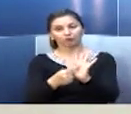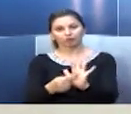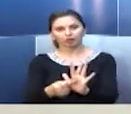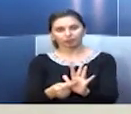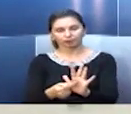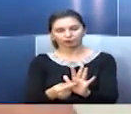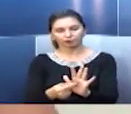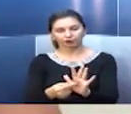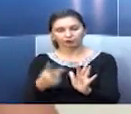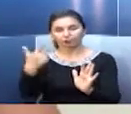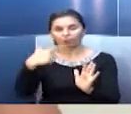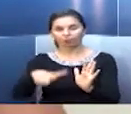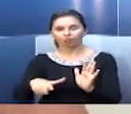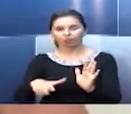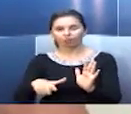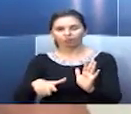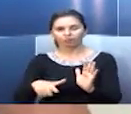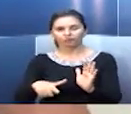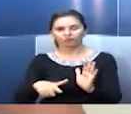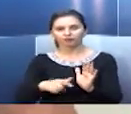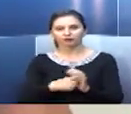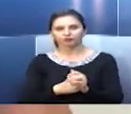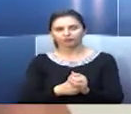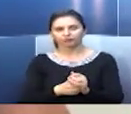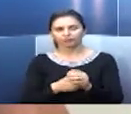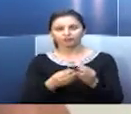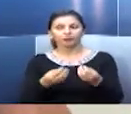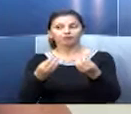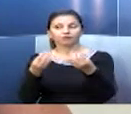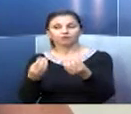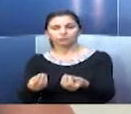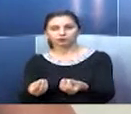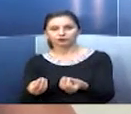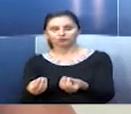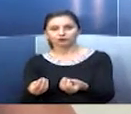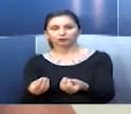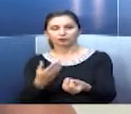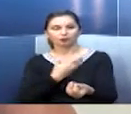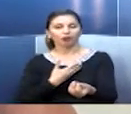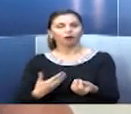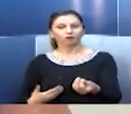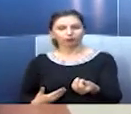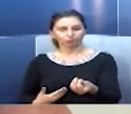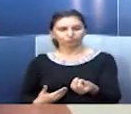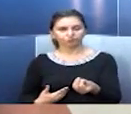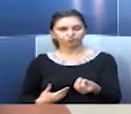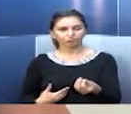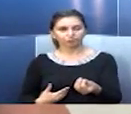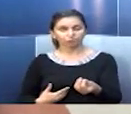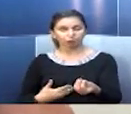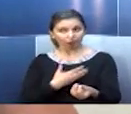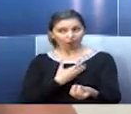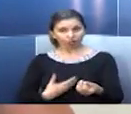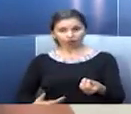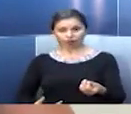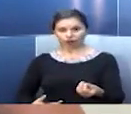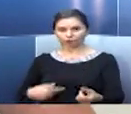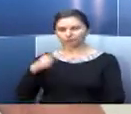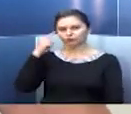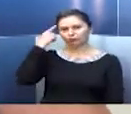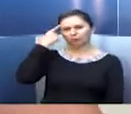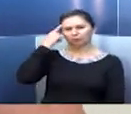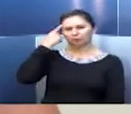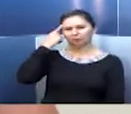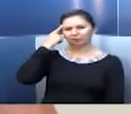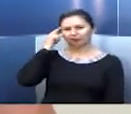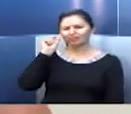que ela chegue às mãos do governador, como eu já fiz todo ano, e que ele repense, não é? Porque foi um